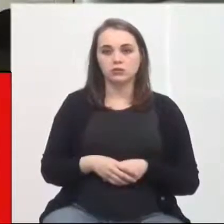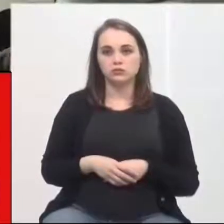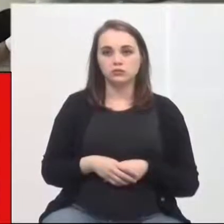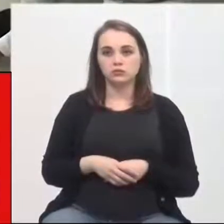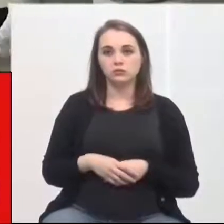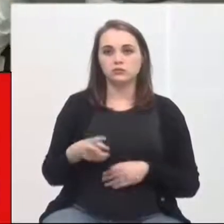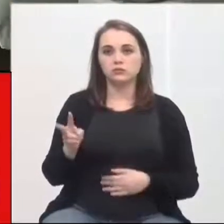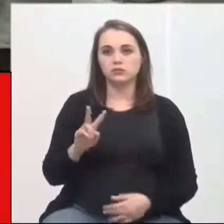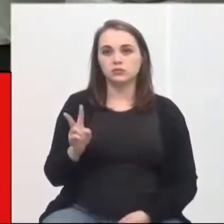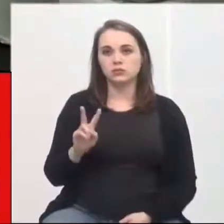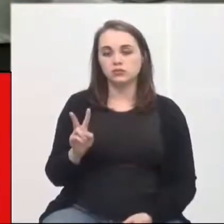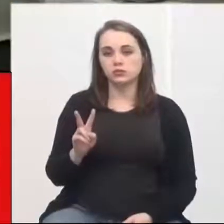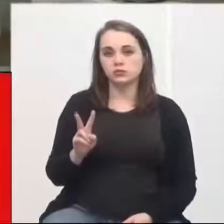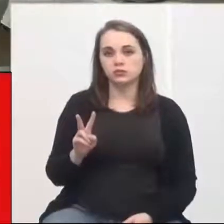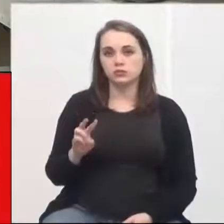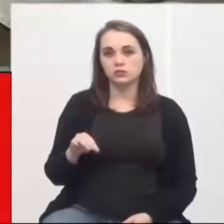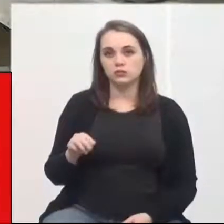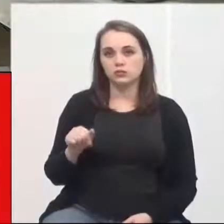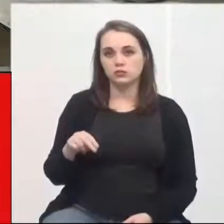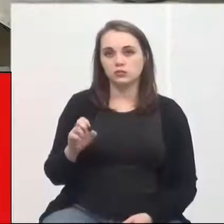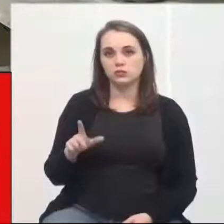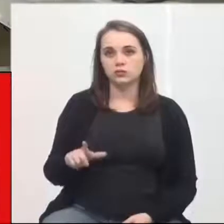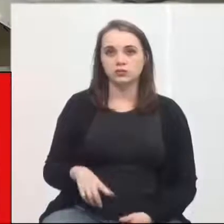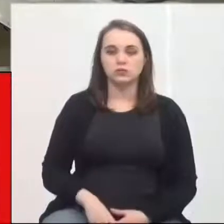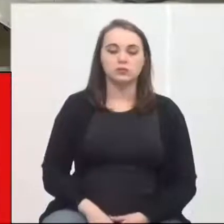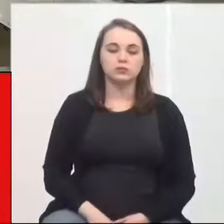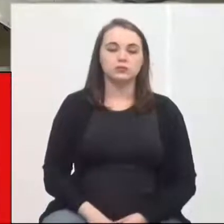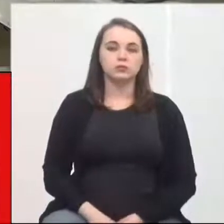Com a palavra, o vereador autor Manuel Rosenck.